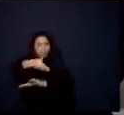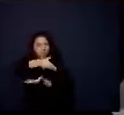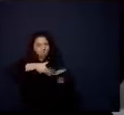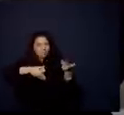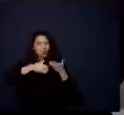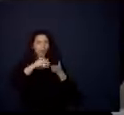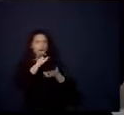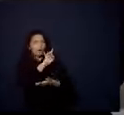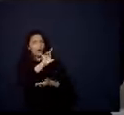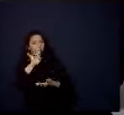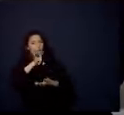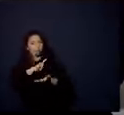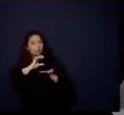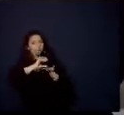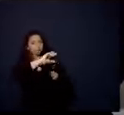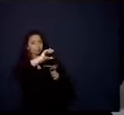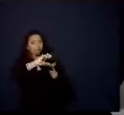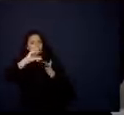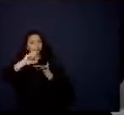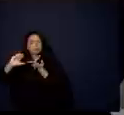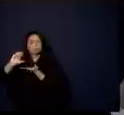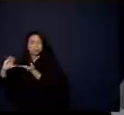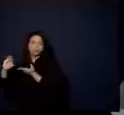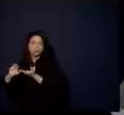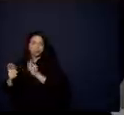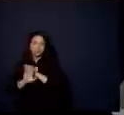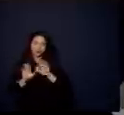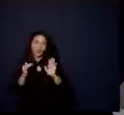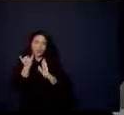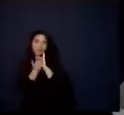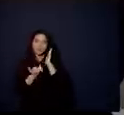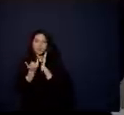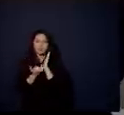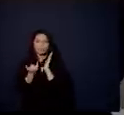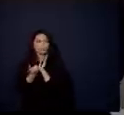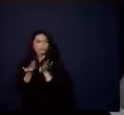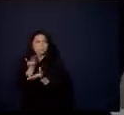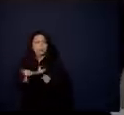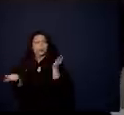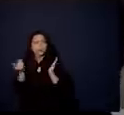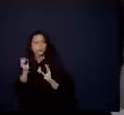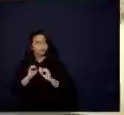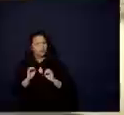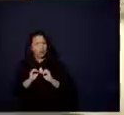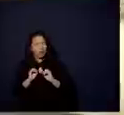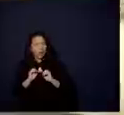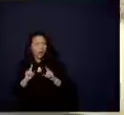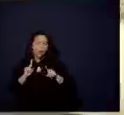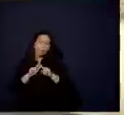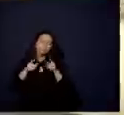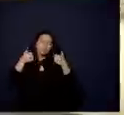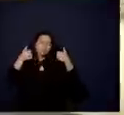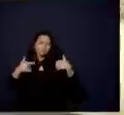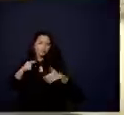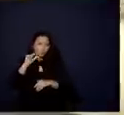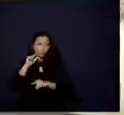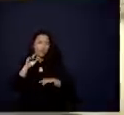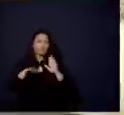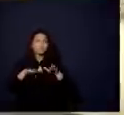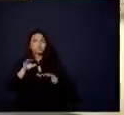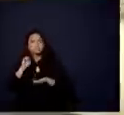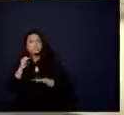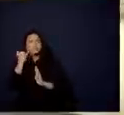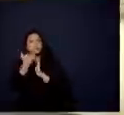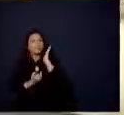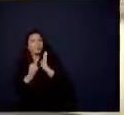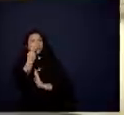arrecadação então o município estado não vai perder a capacidade de tributar Mas explica um pouquinho isso quer dizer alguns governantes acham assim olha se for